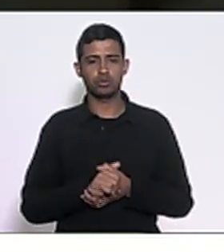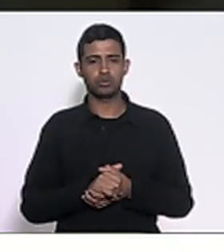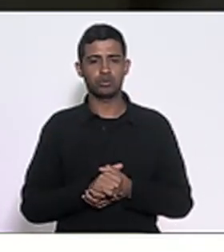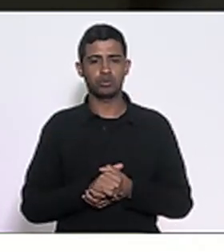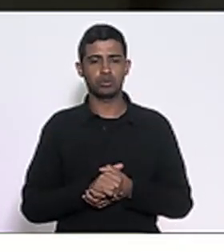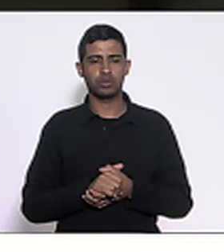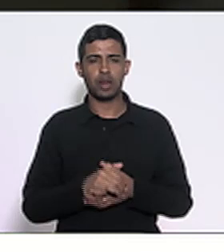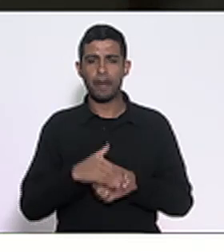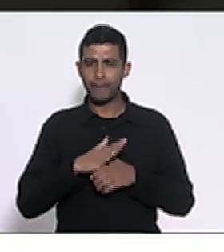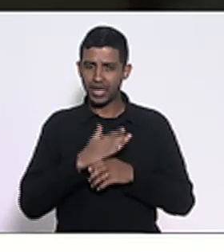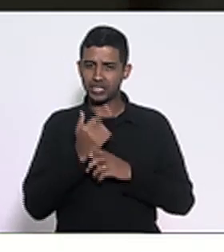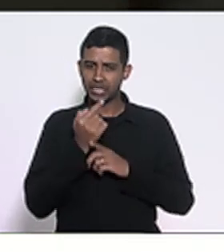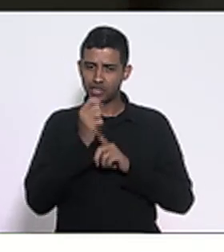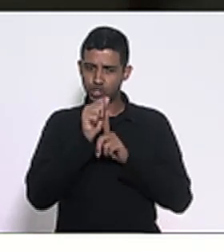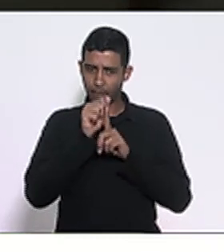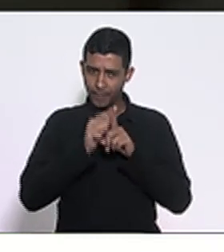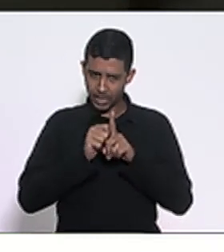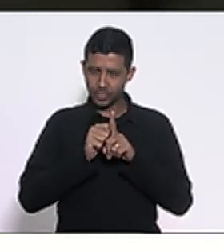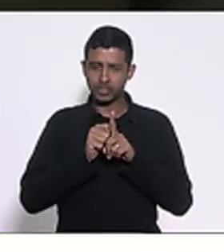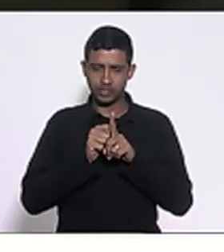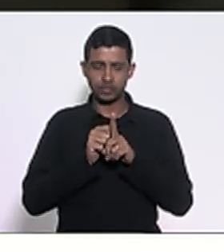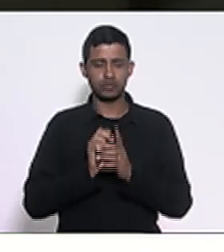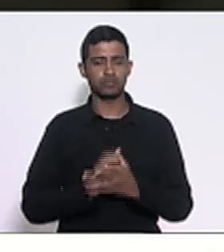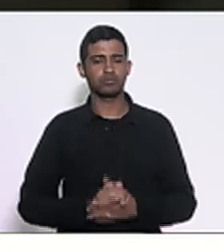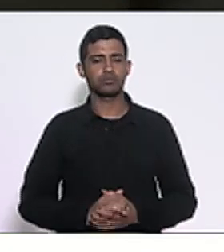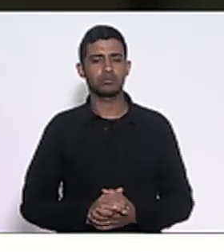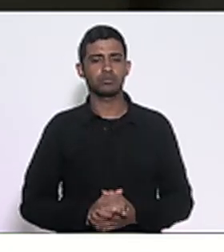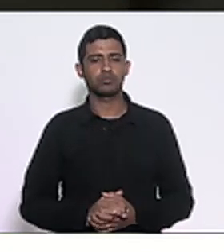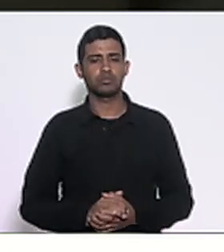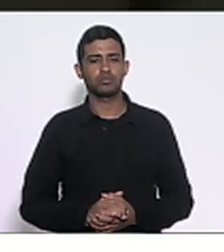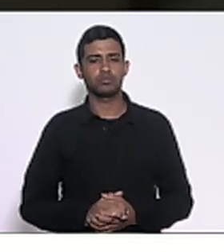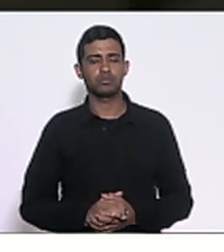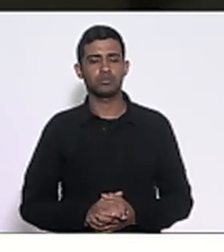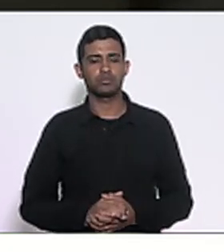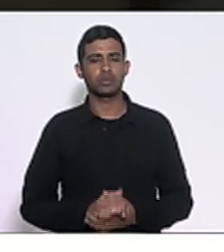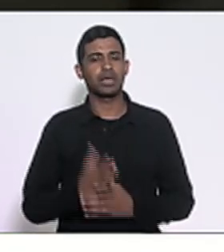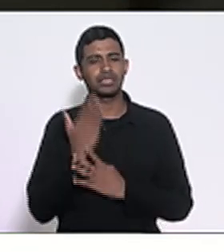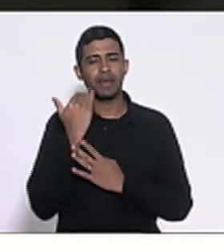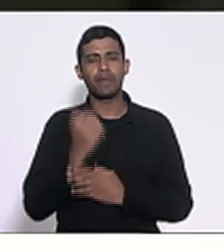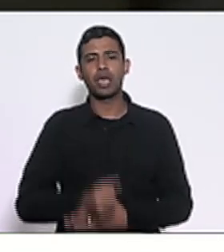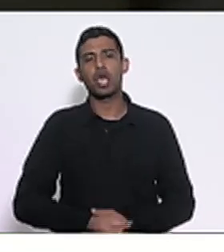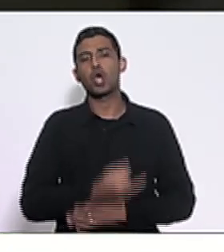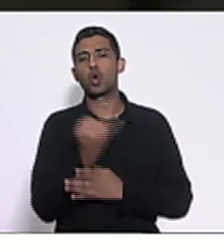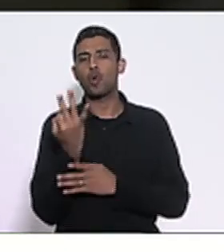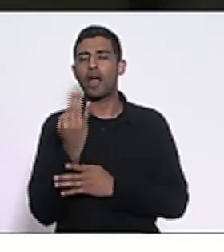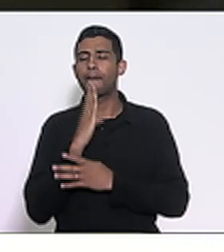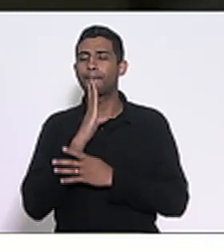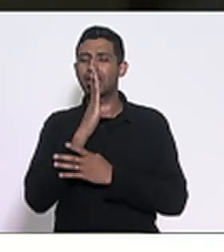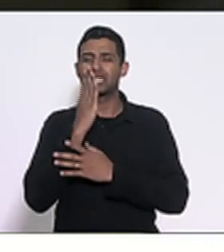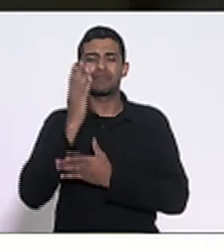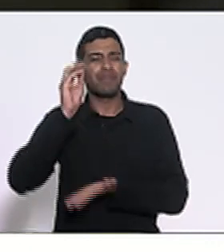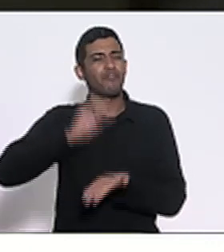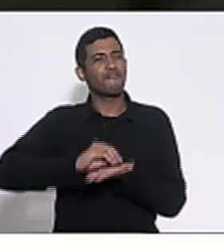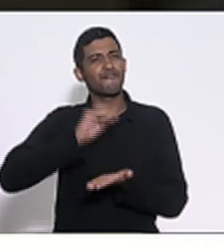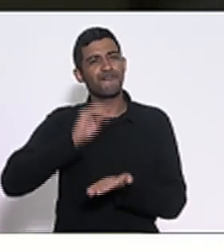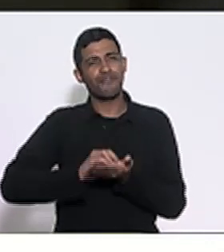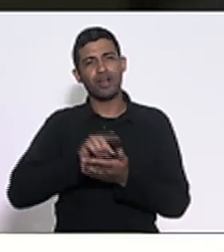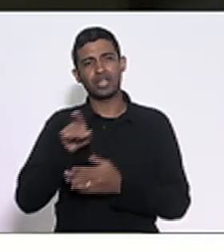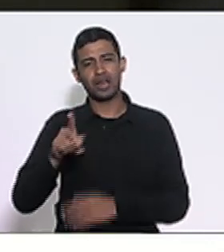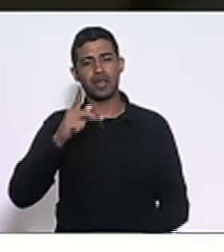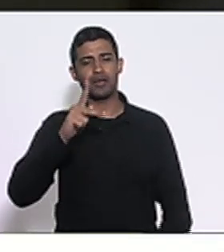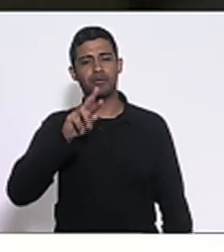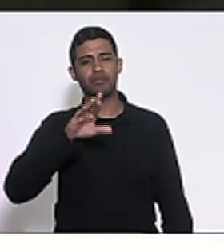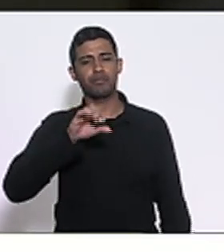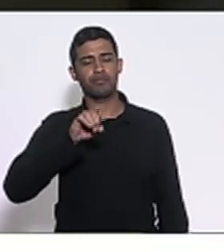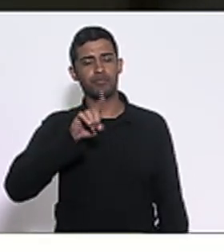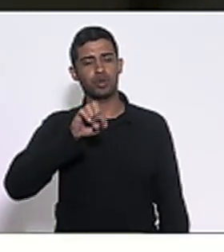de 7 meses de governo, quais são as principais necessidades do Proderj e quais